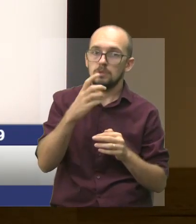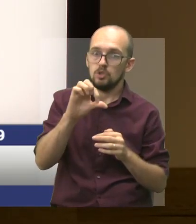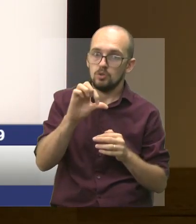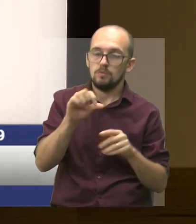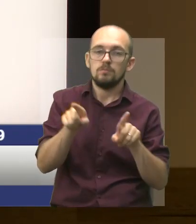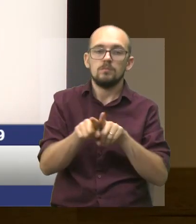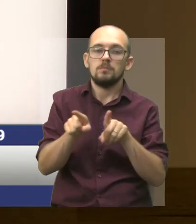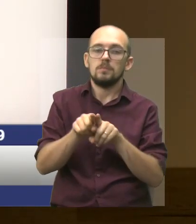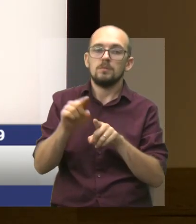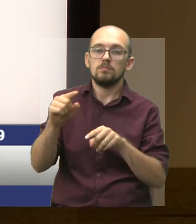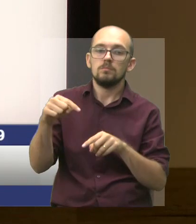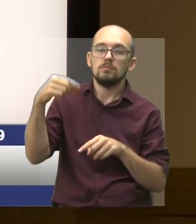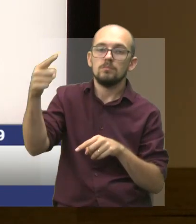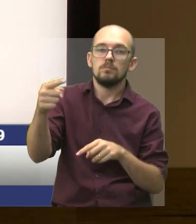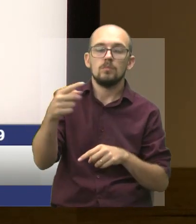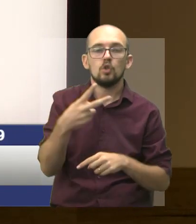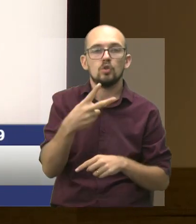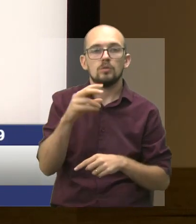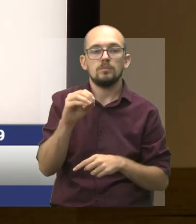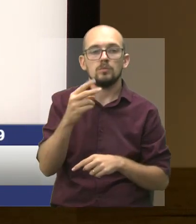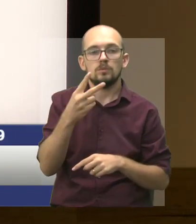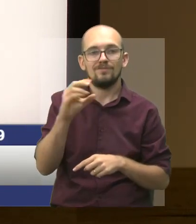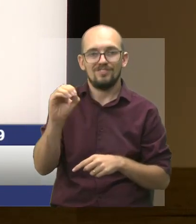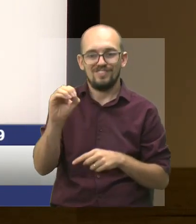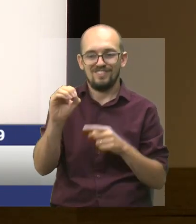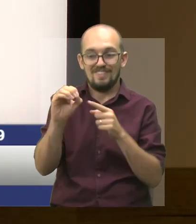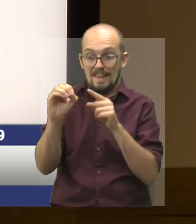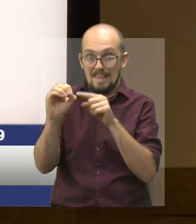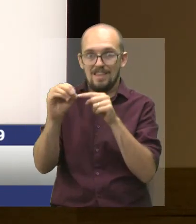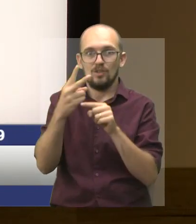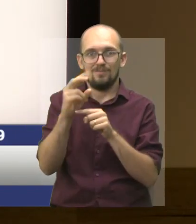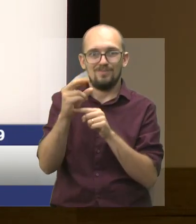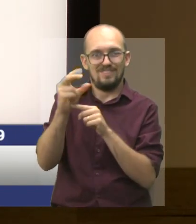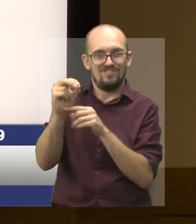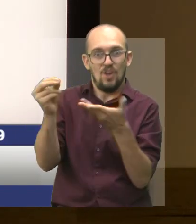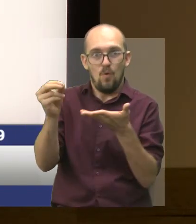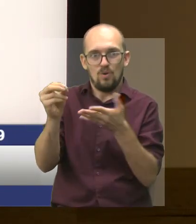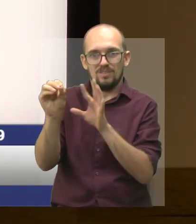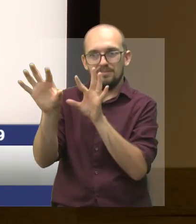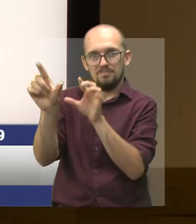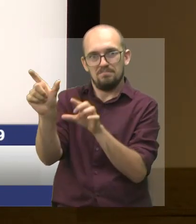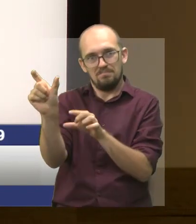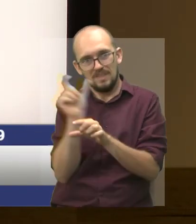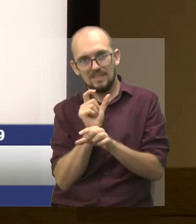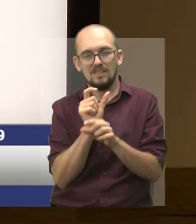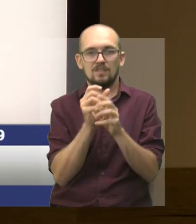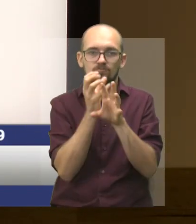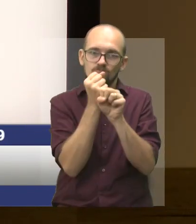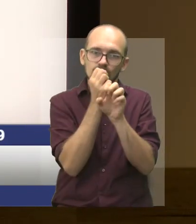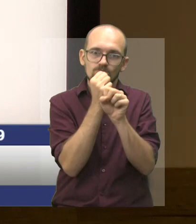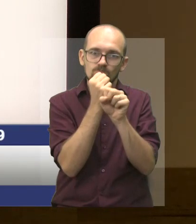para 2020, que foi o que nós utilizamos aqui